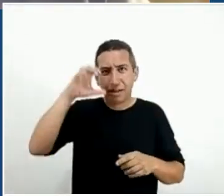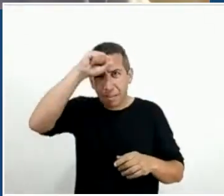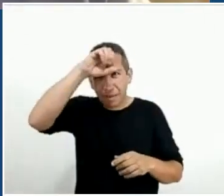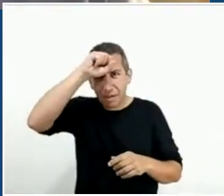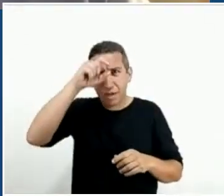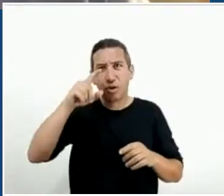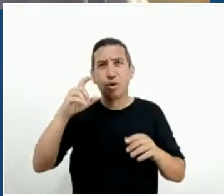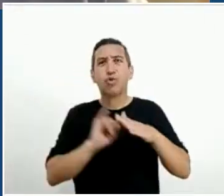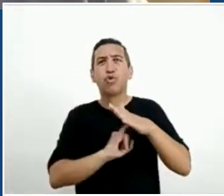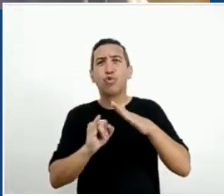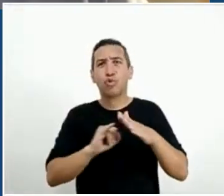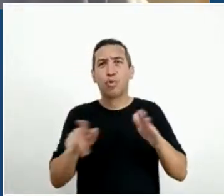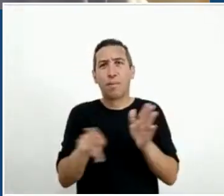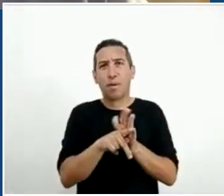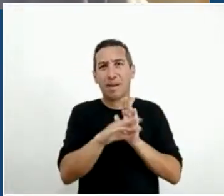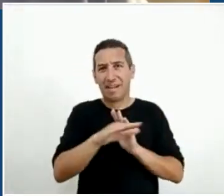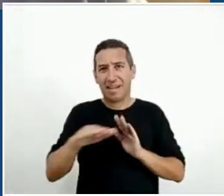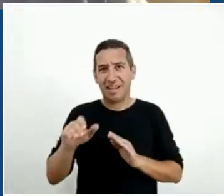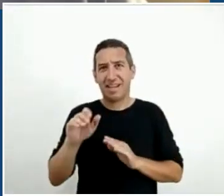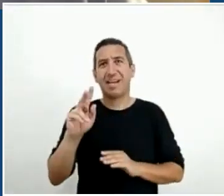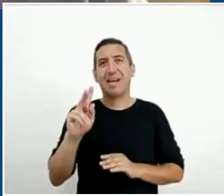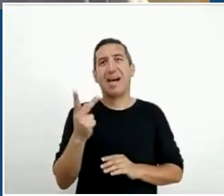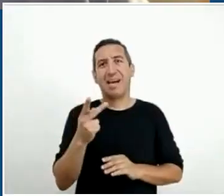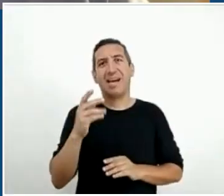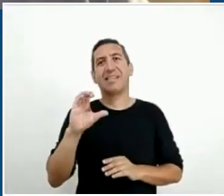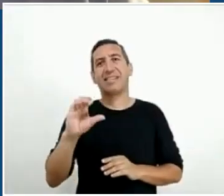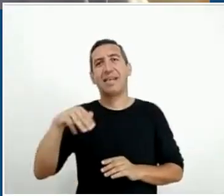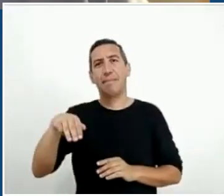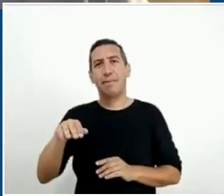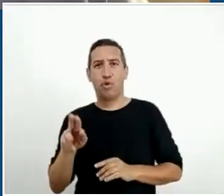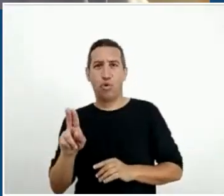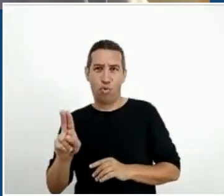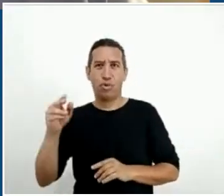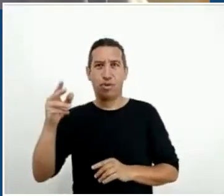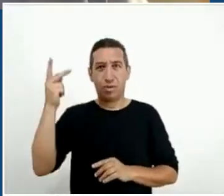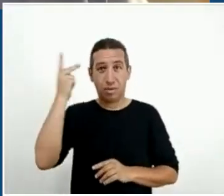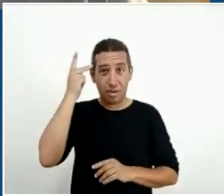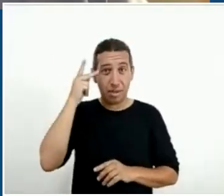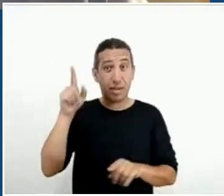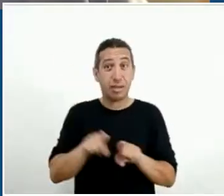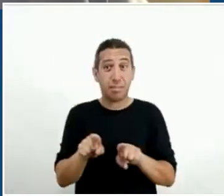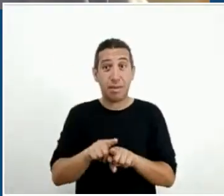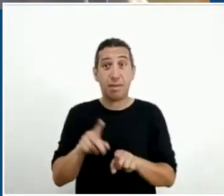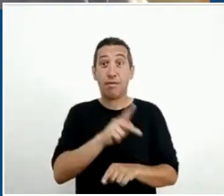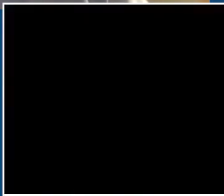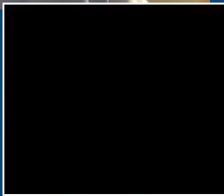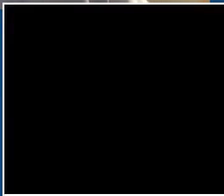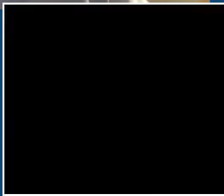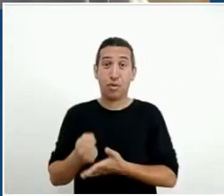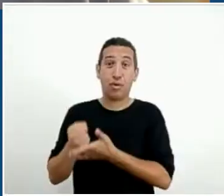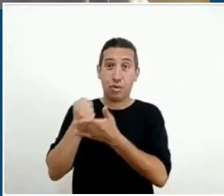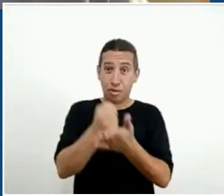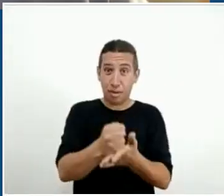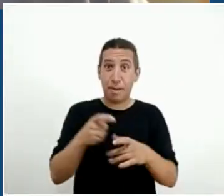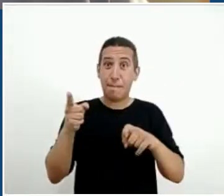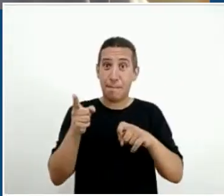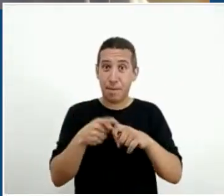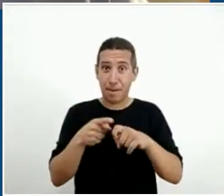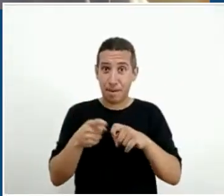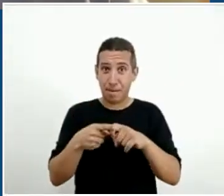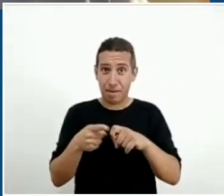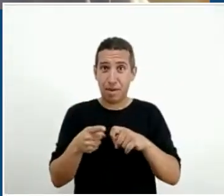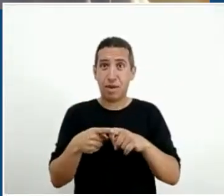do HCFMU São Paulo, professor colaborador médico do Departamento de